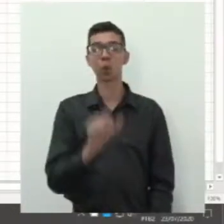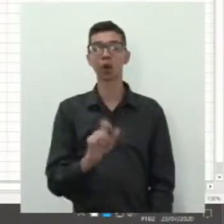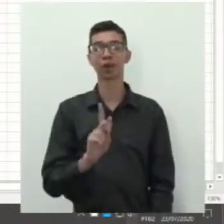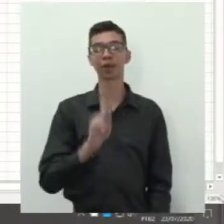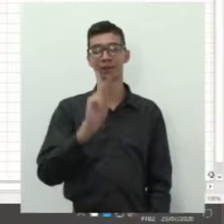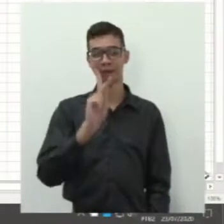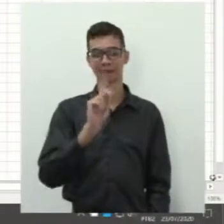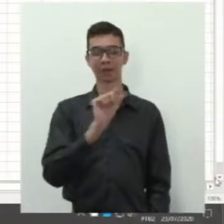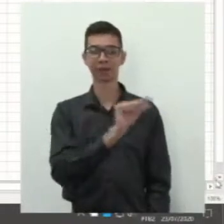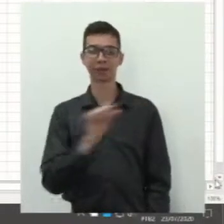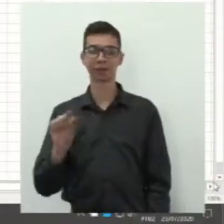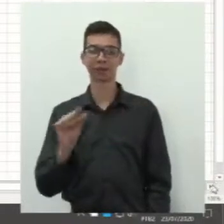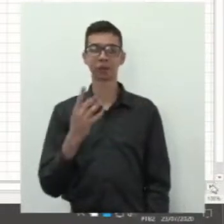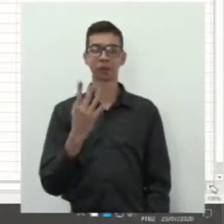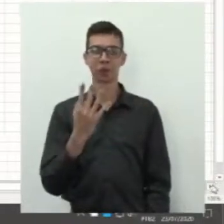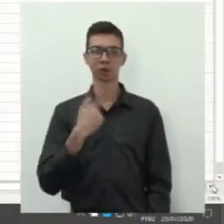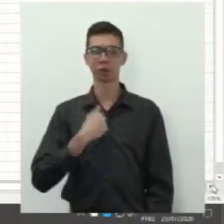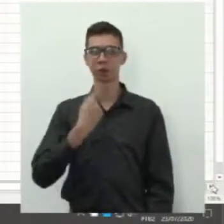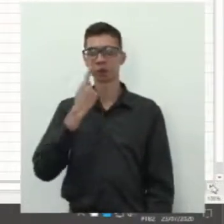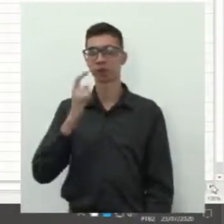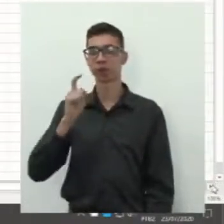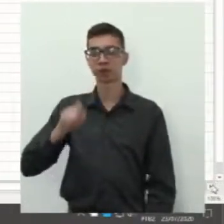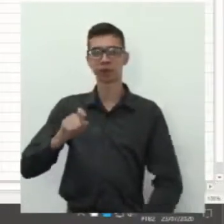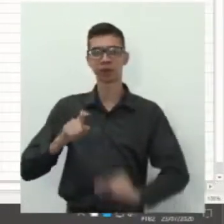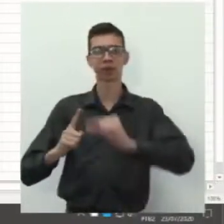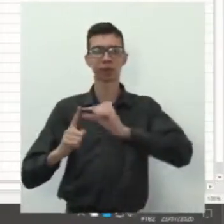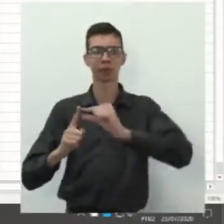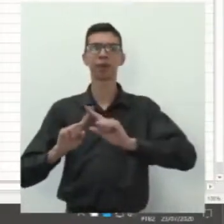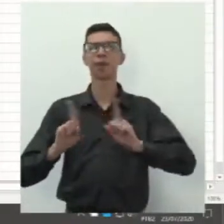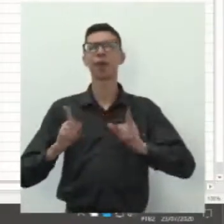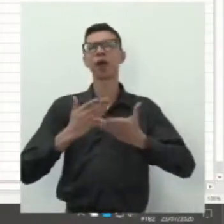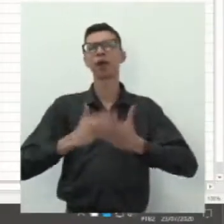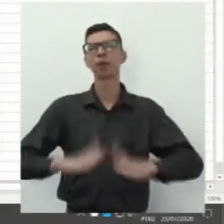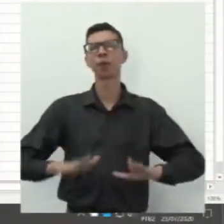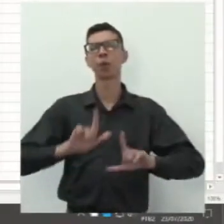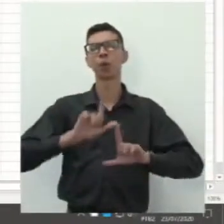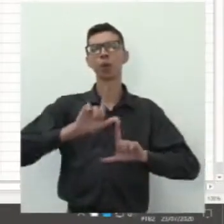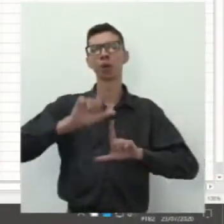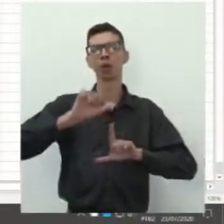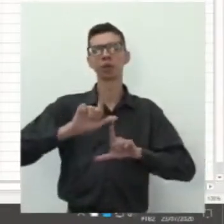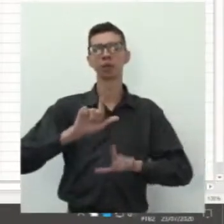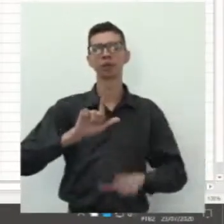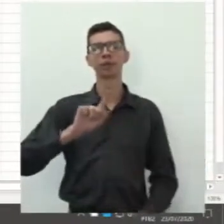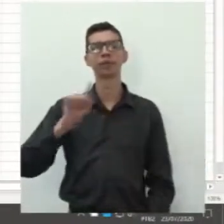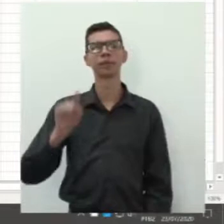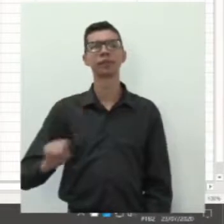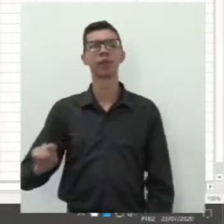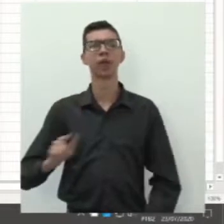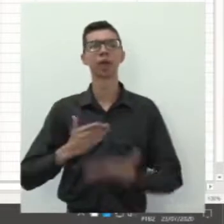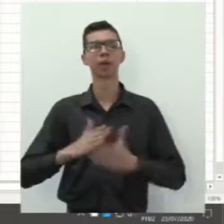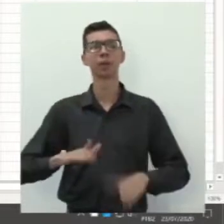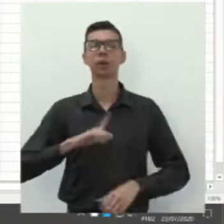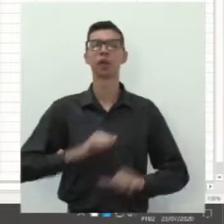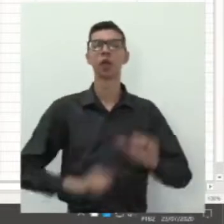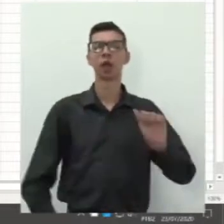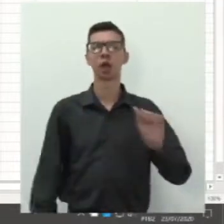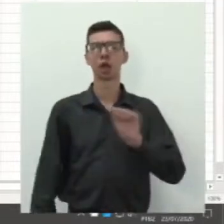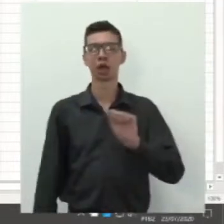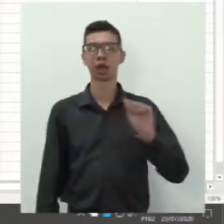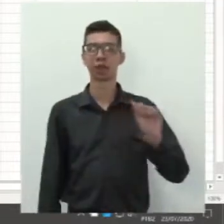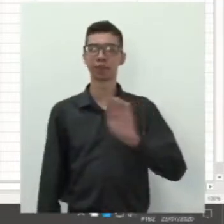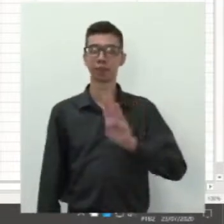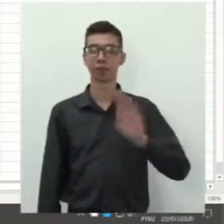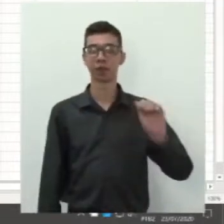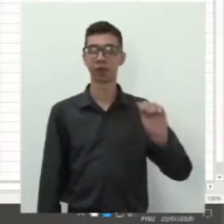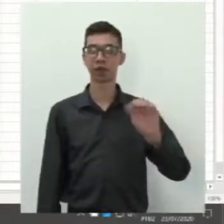linha 5. Ah, e se acabou o alfabeto, né, depois de Z, aí eu vou ter AA, AB, AC, AD